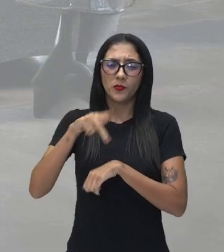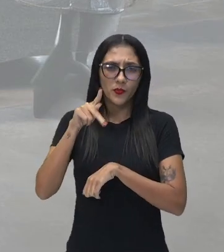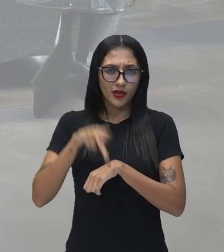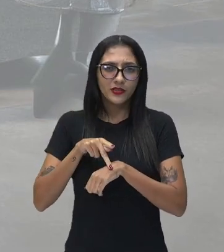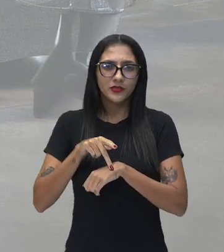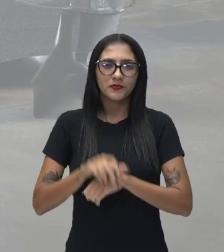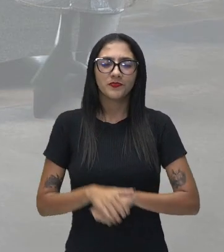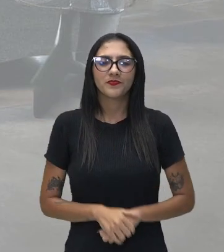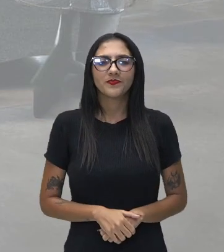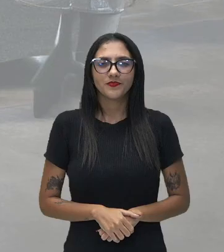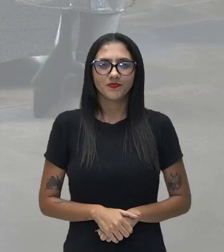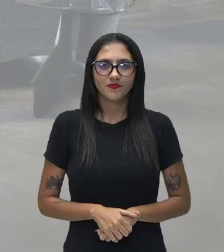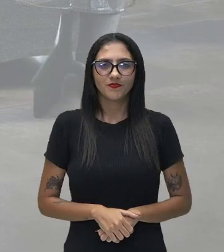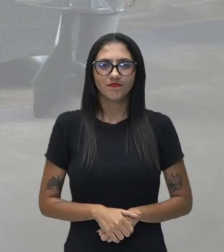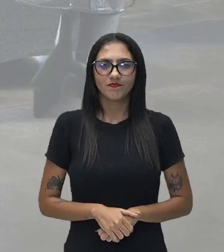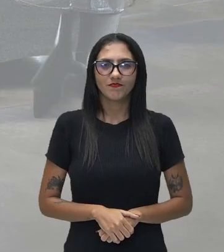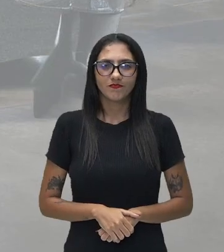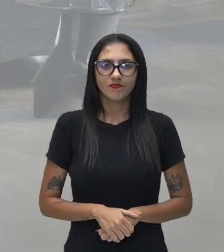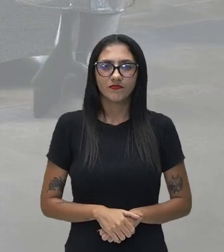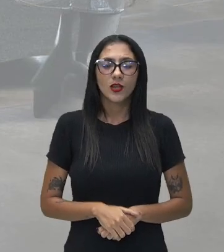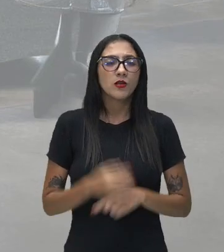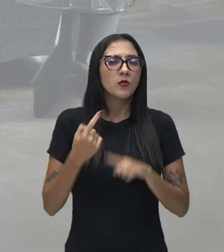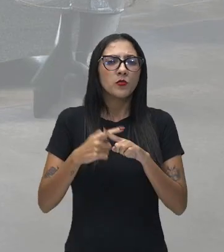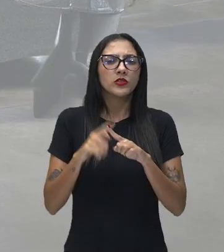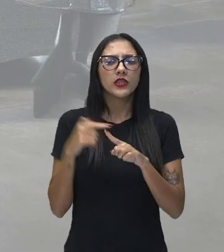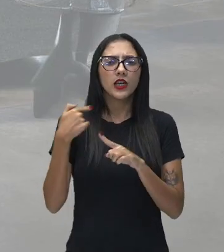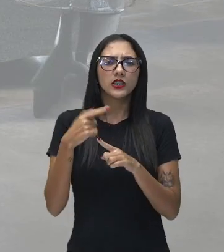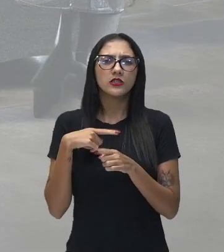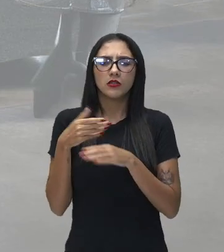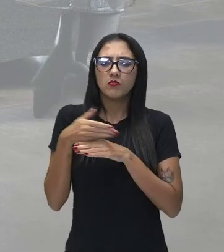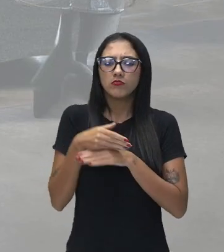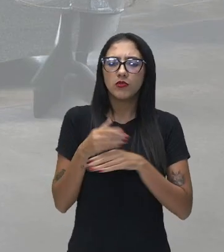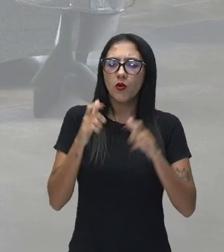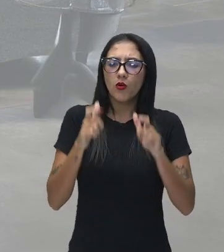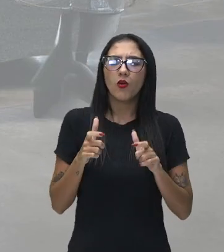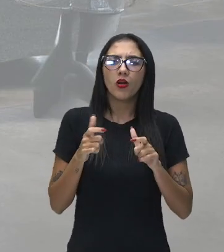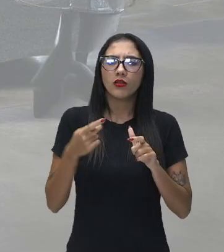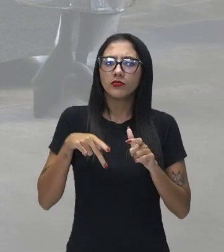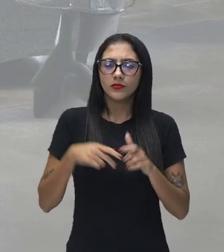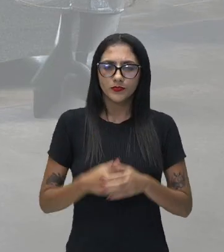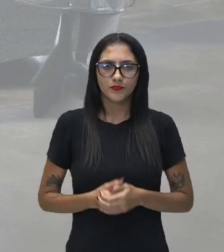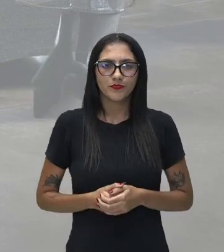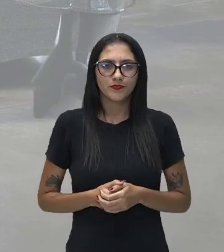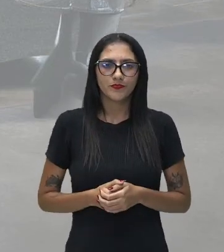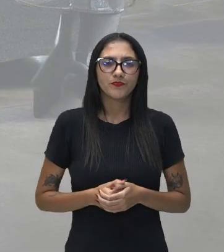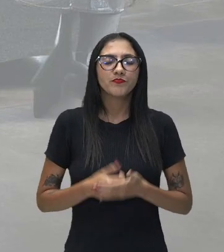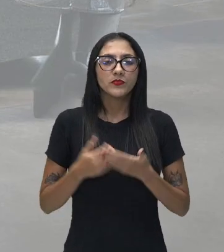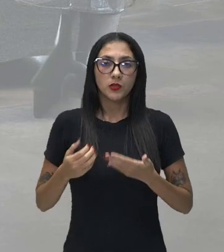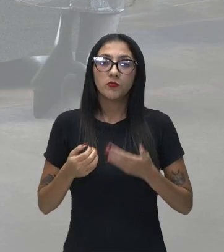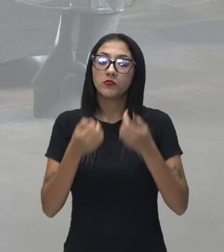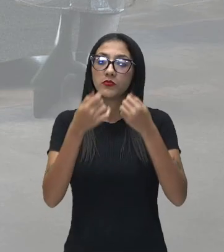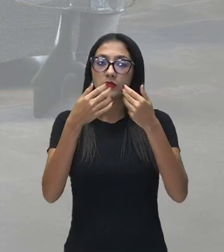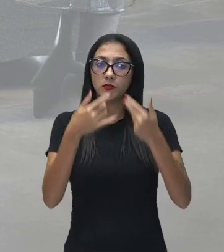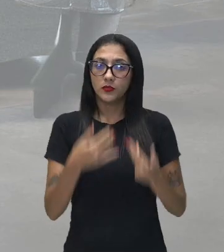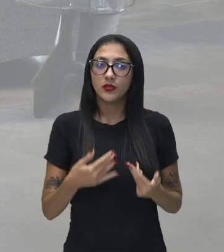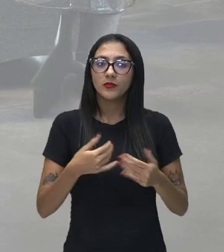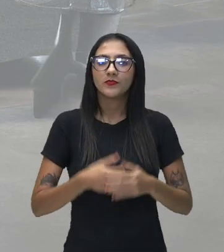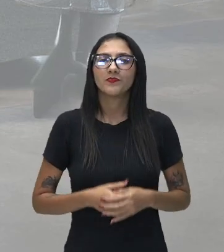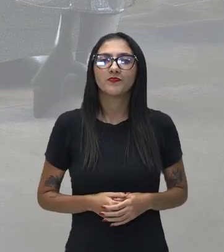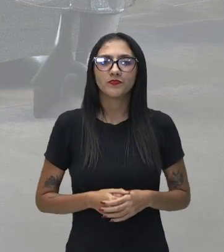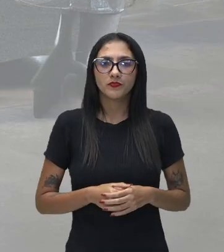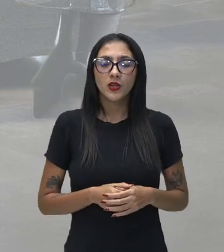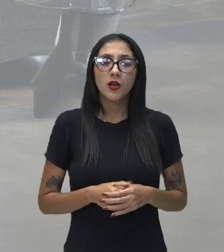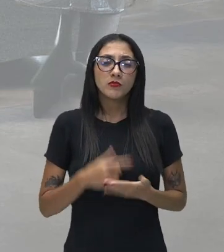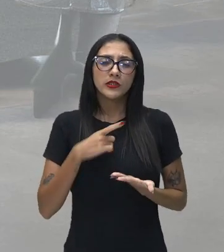1920. Por que nós estamos ambientados aqui nesse cenário? Vamos explicar. Justamente para trazer